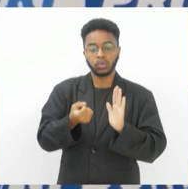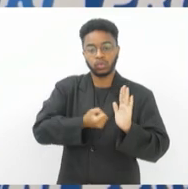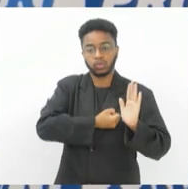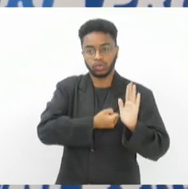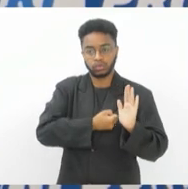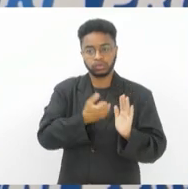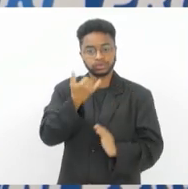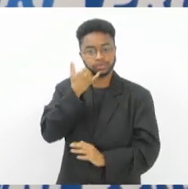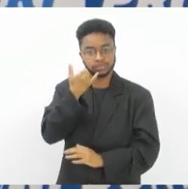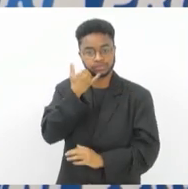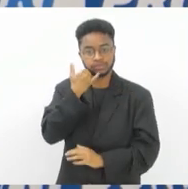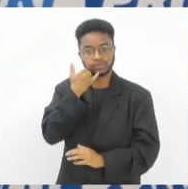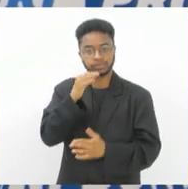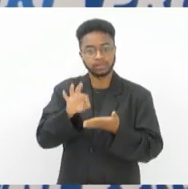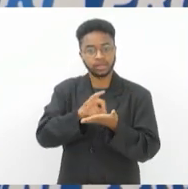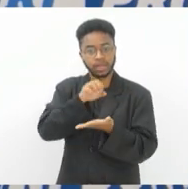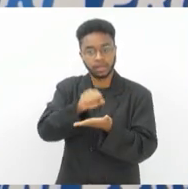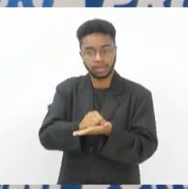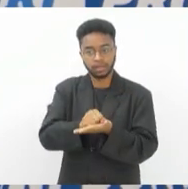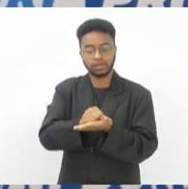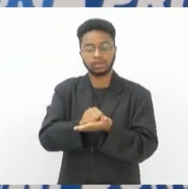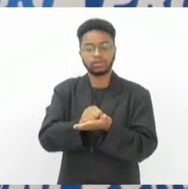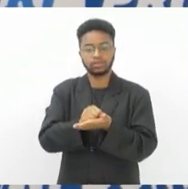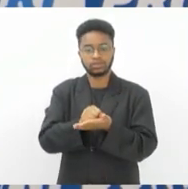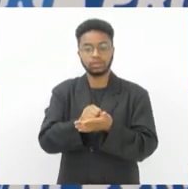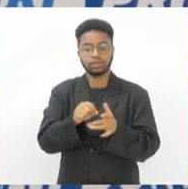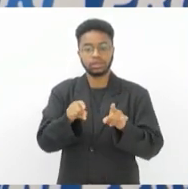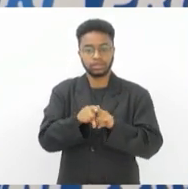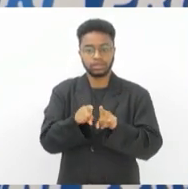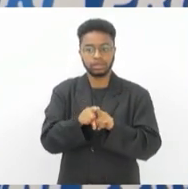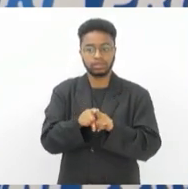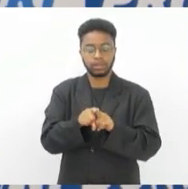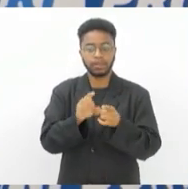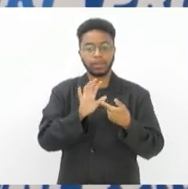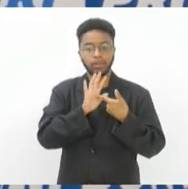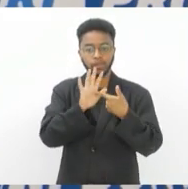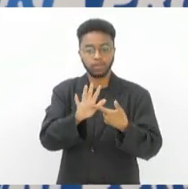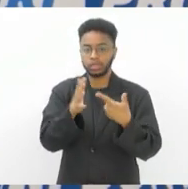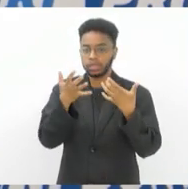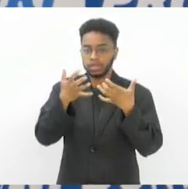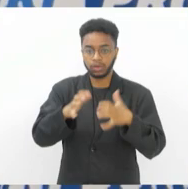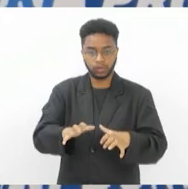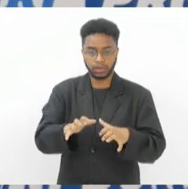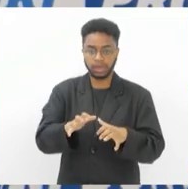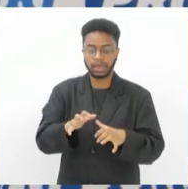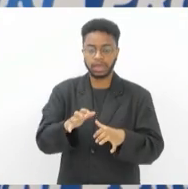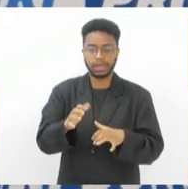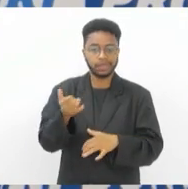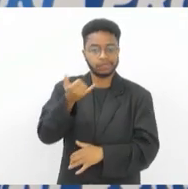telefone em cadastro mantido pelas empresas de telefonia, indicando que não querem